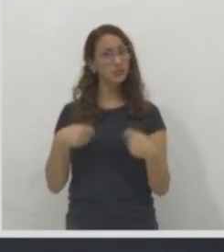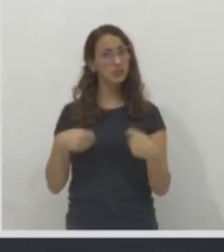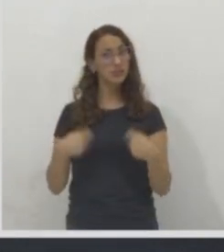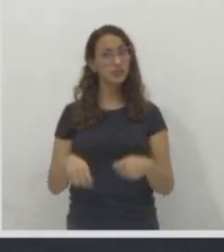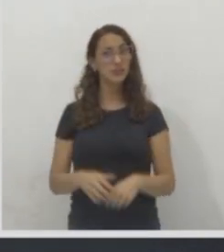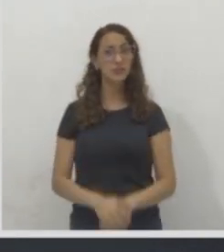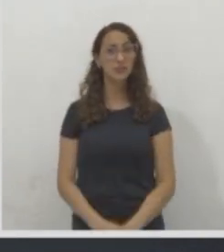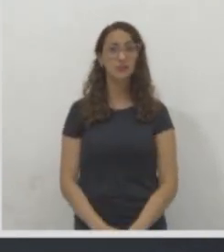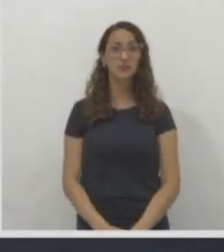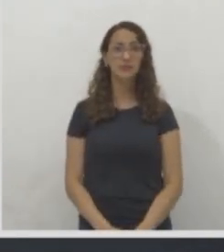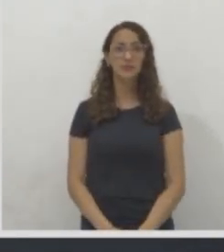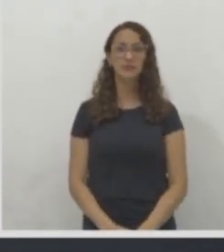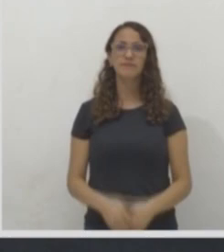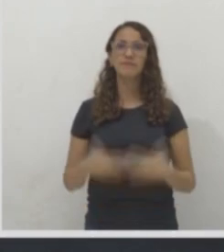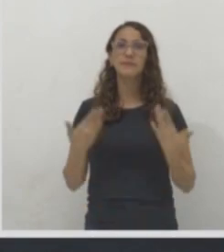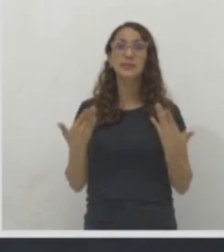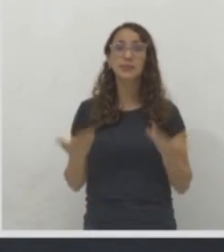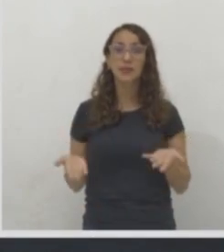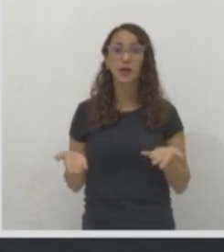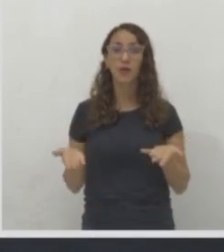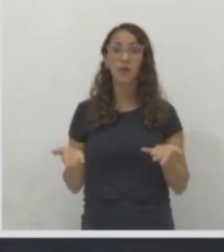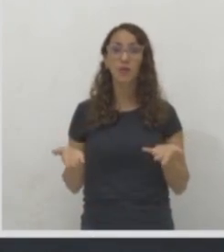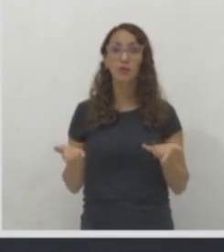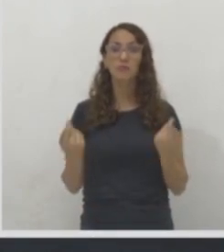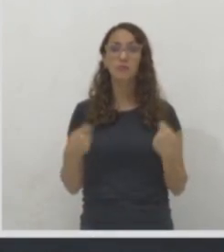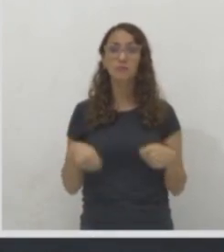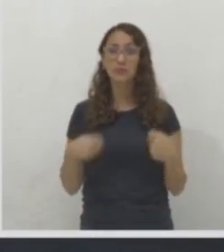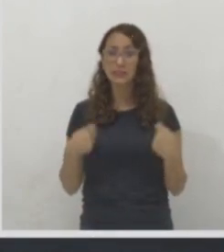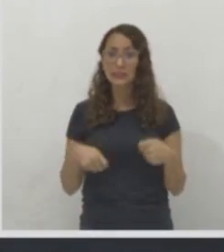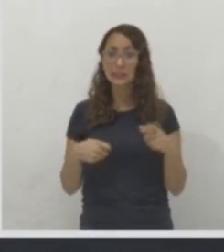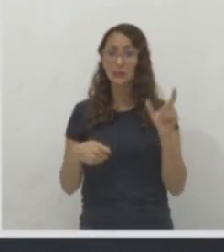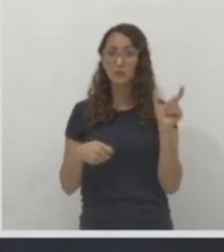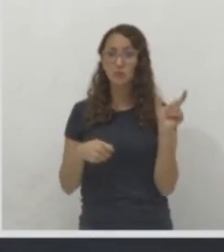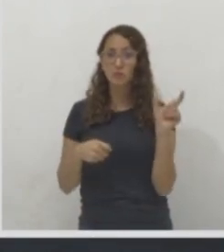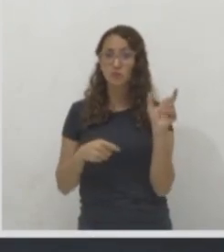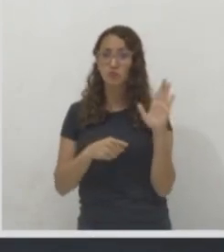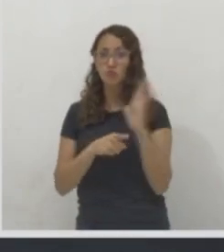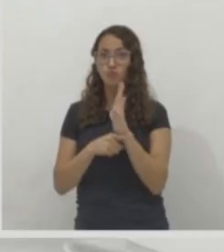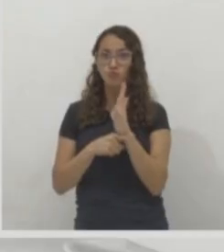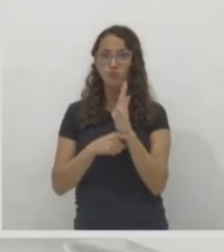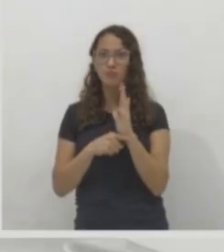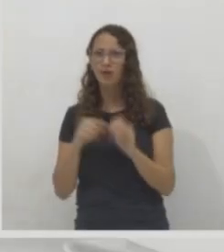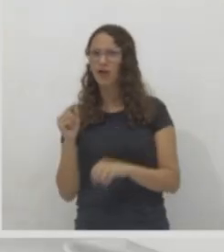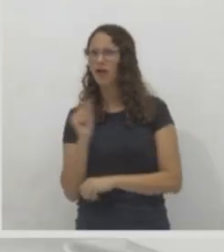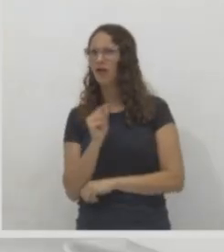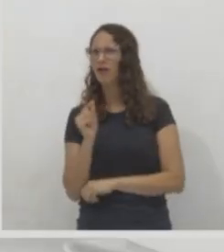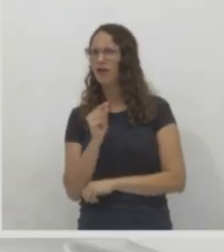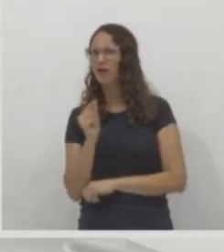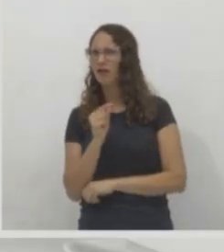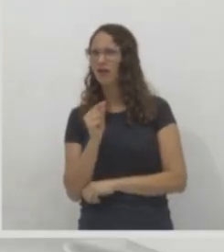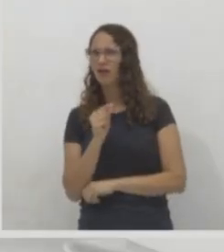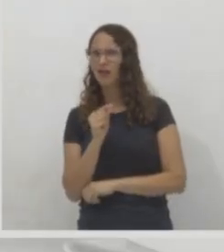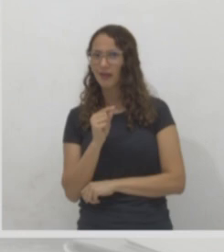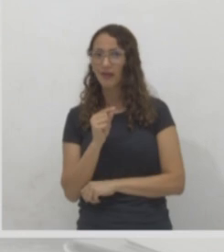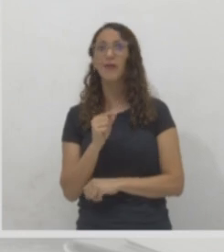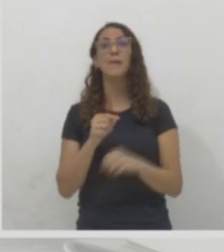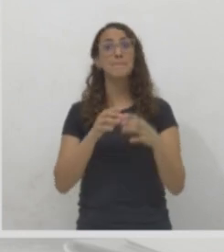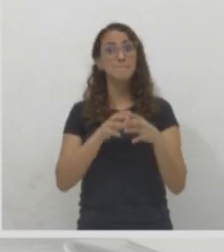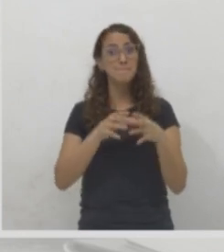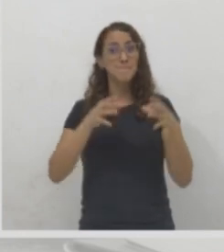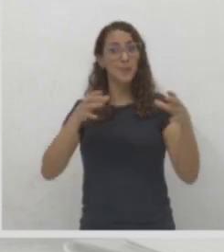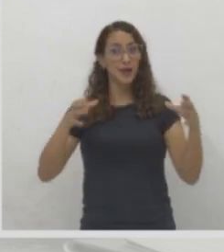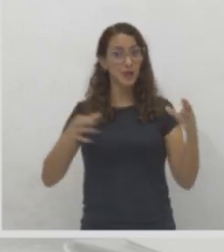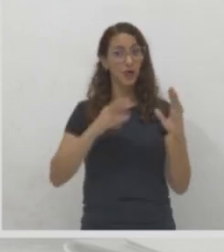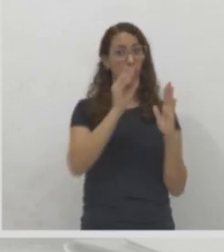oração. Então, eu preciso desse complemento. Qual é o complemento? O maior registro de casos de